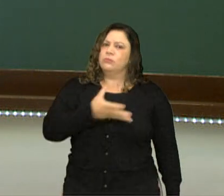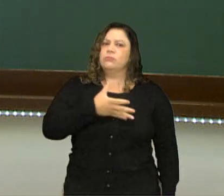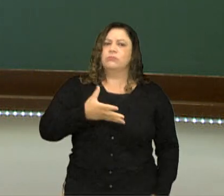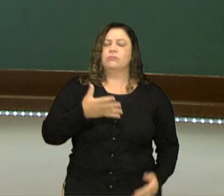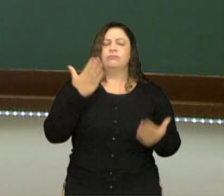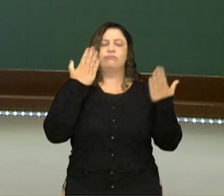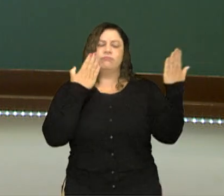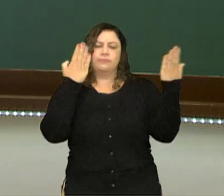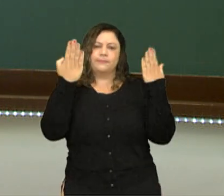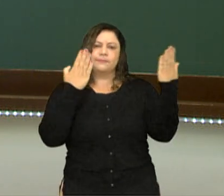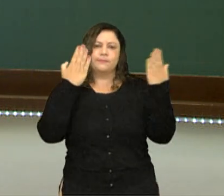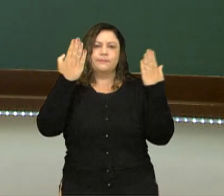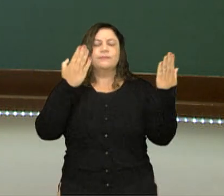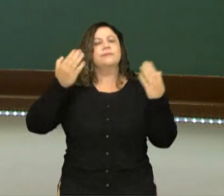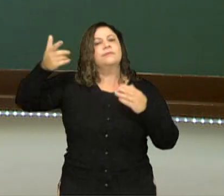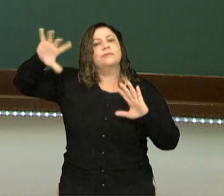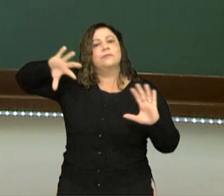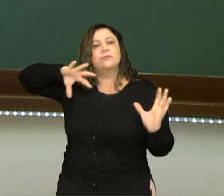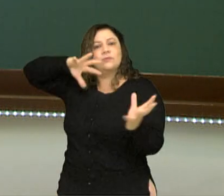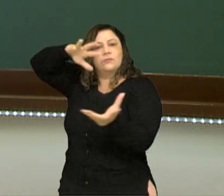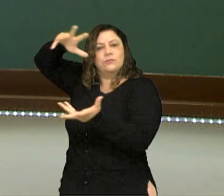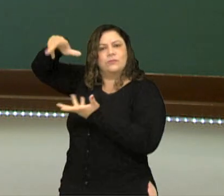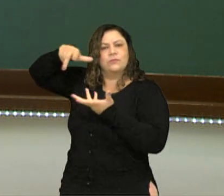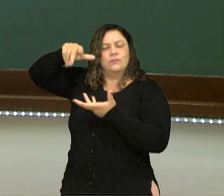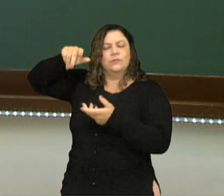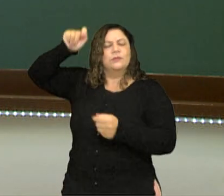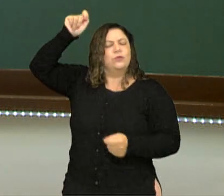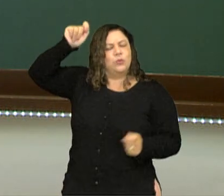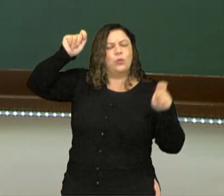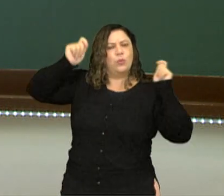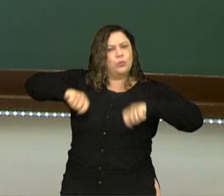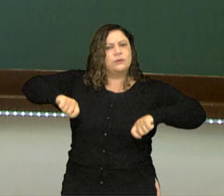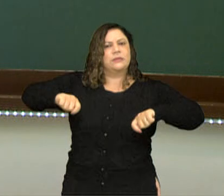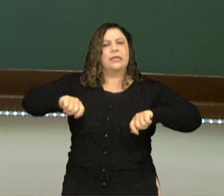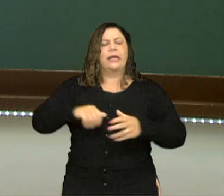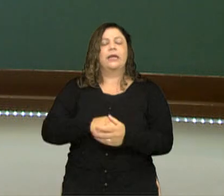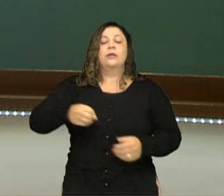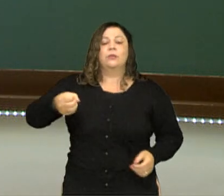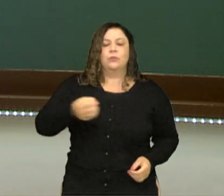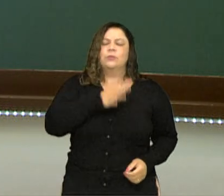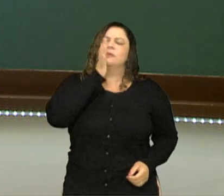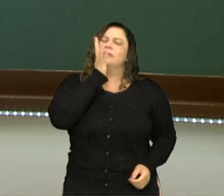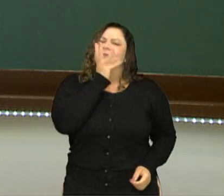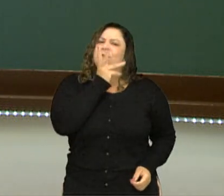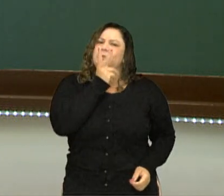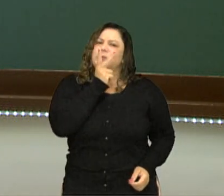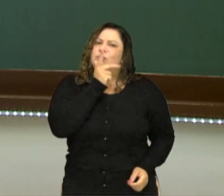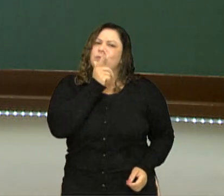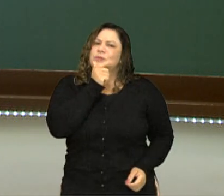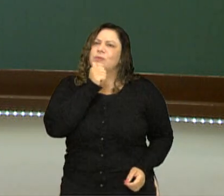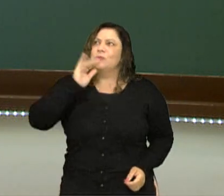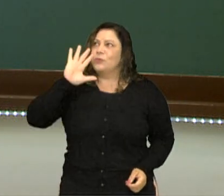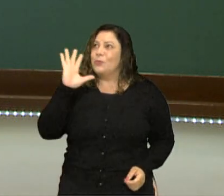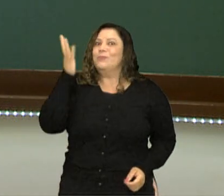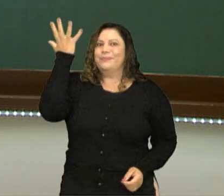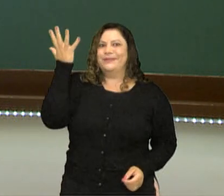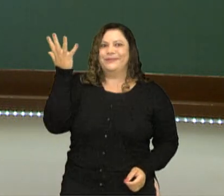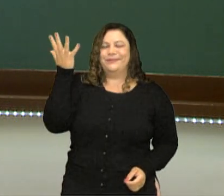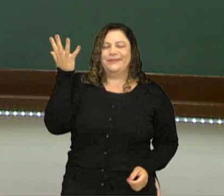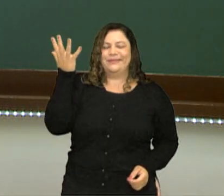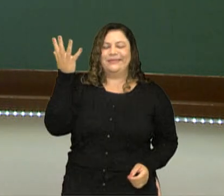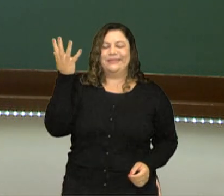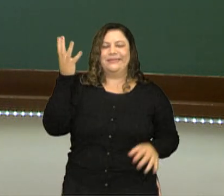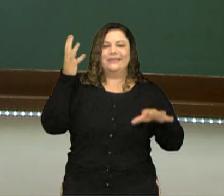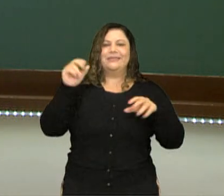do mundo, eu considero a urbanização do Brasil recente. Demorou para acontecer em relação a outras partes do